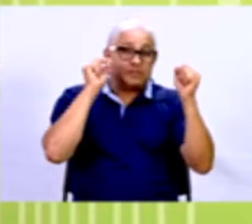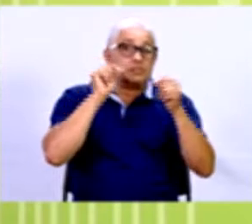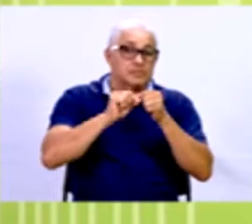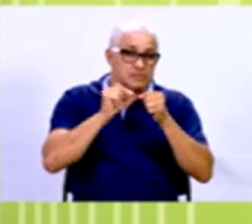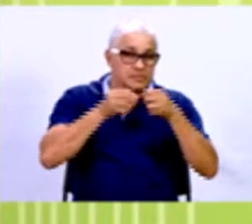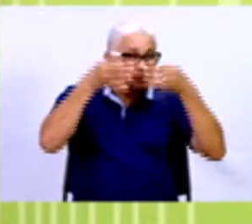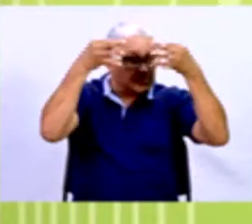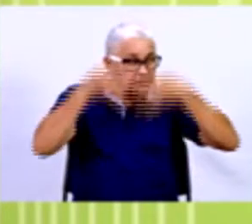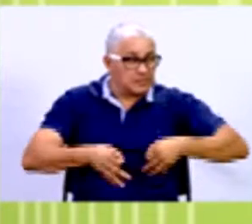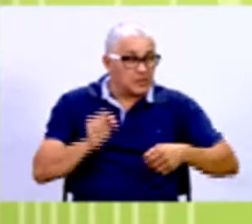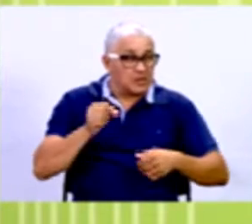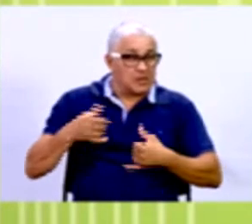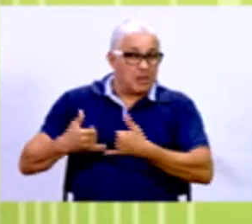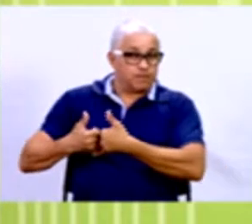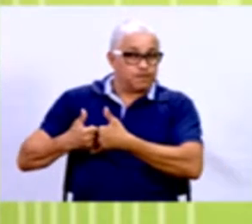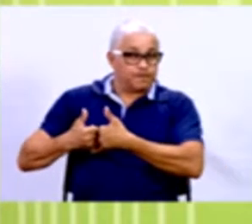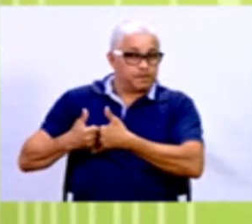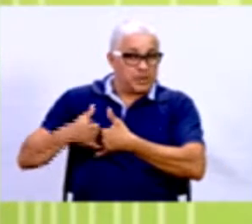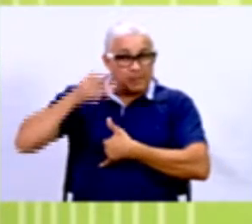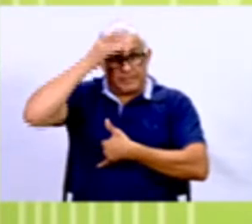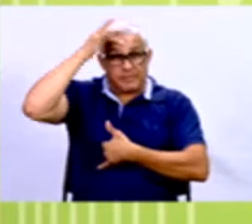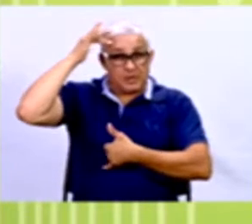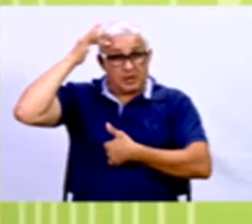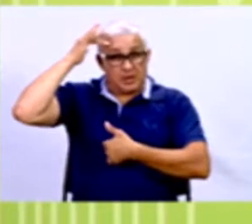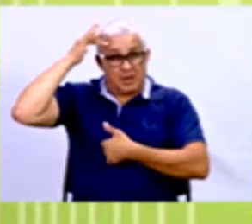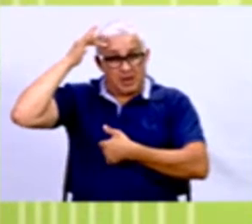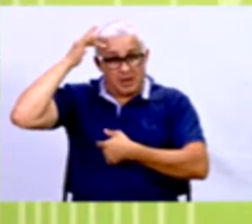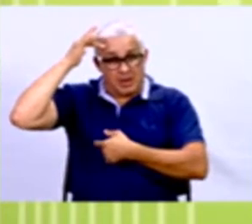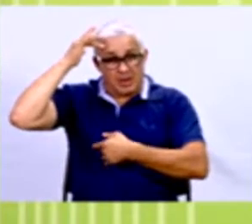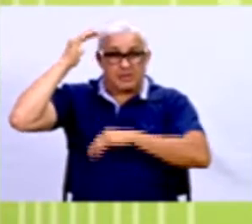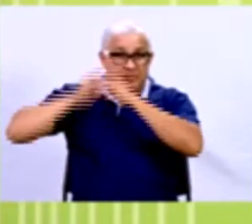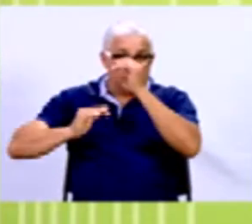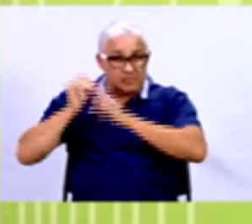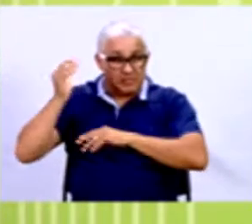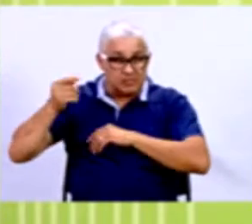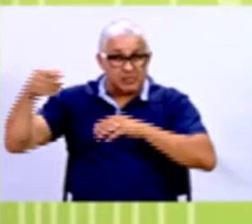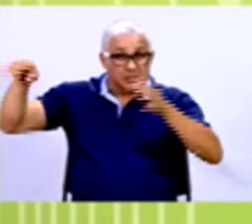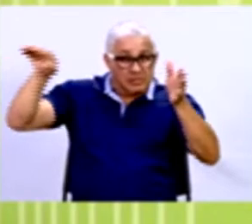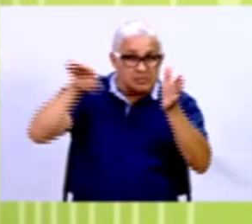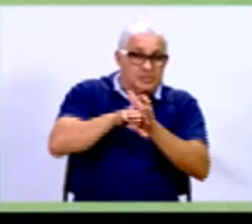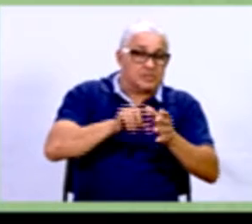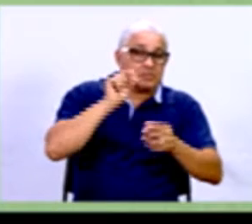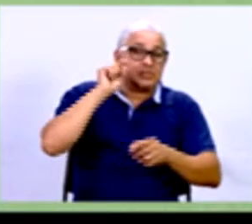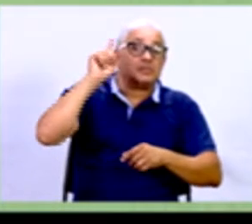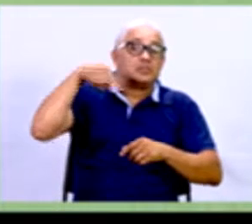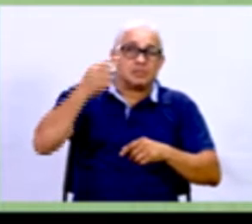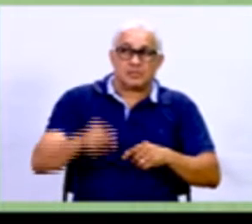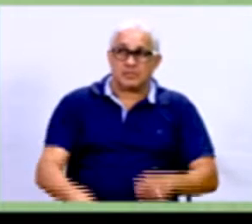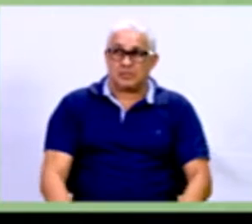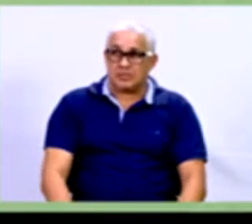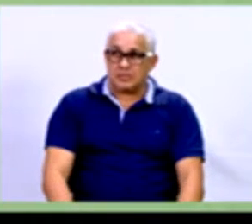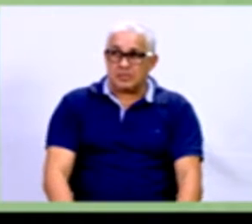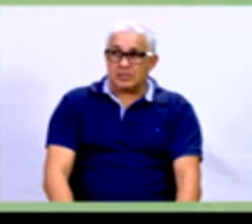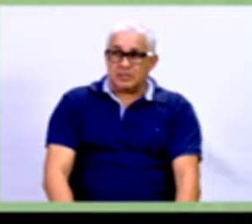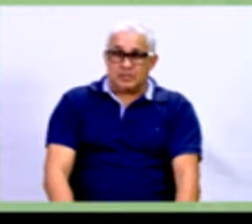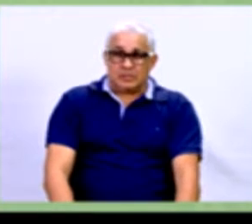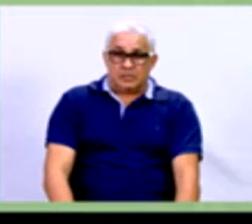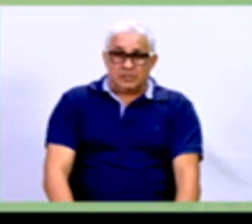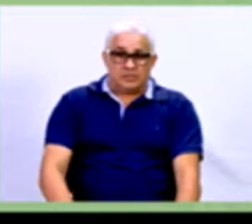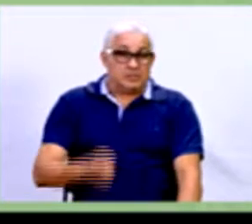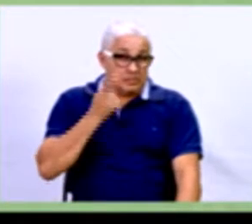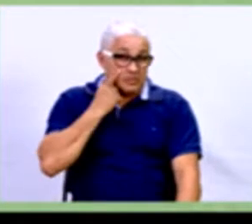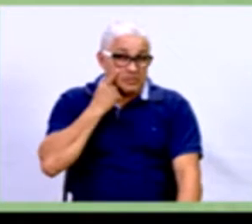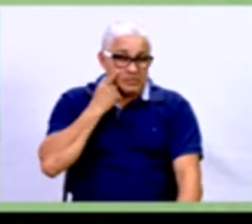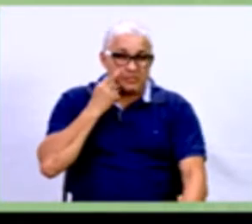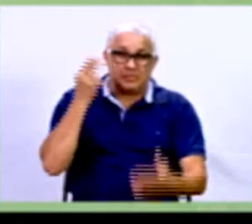é ligar, né, procurar auxílio de profissionais e depois, o que se deve fazer? Vamos lá. Aqui nós temos um